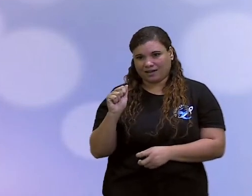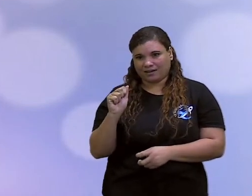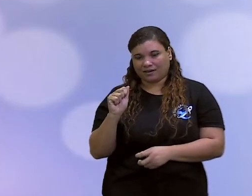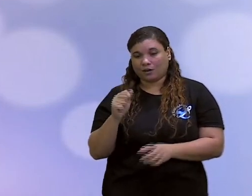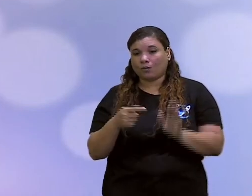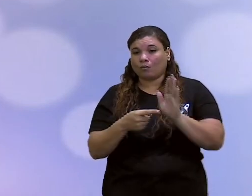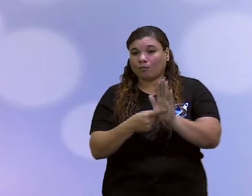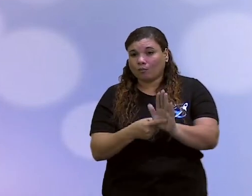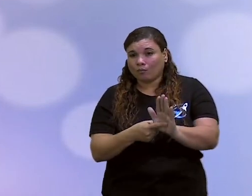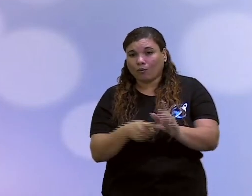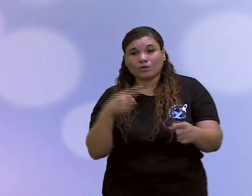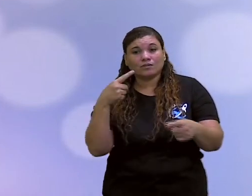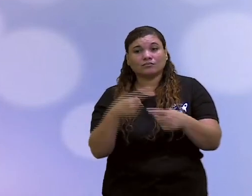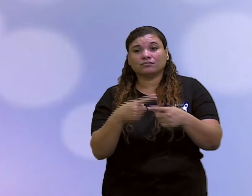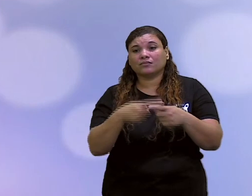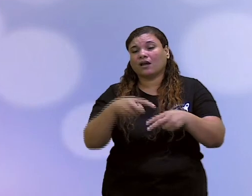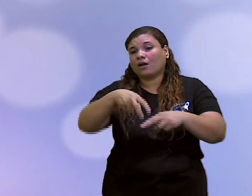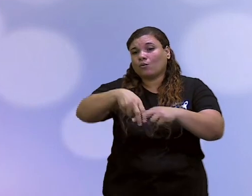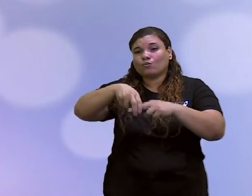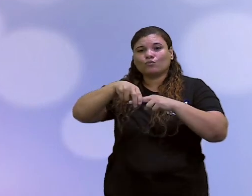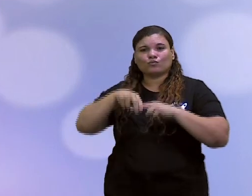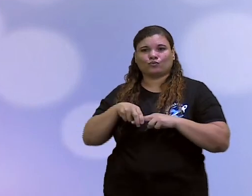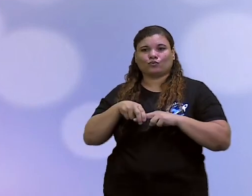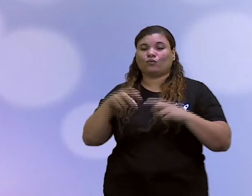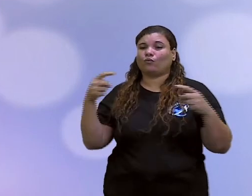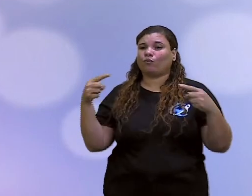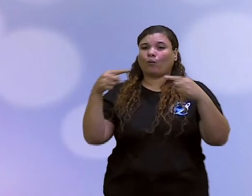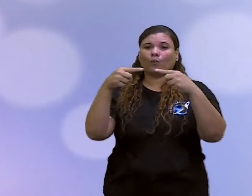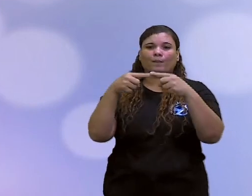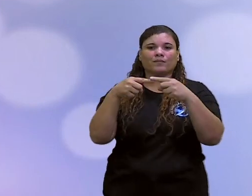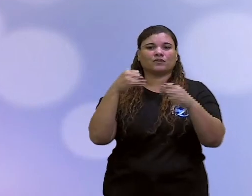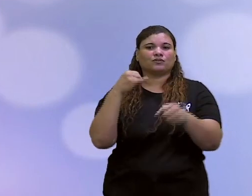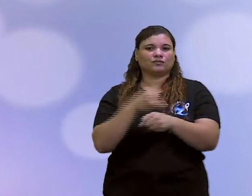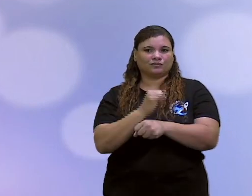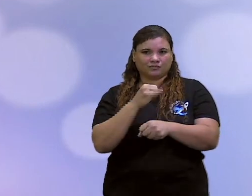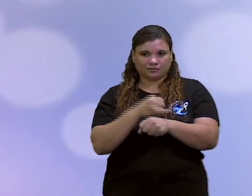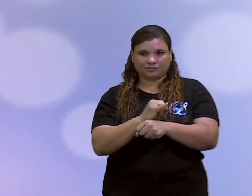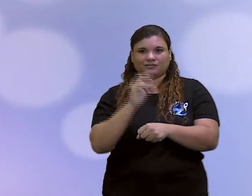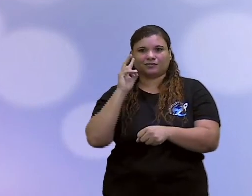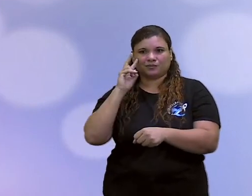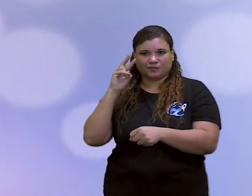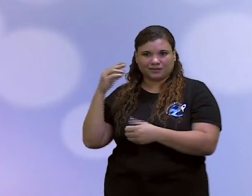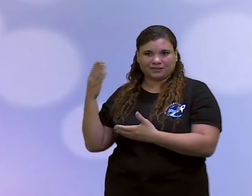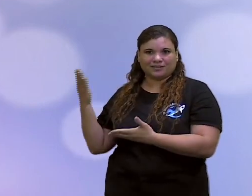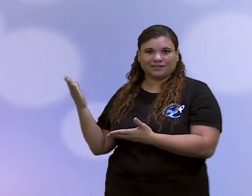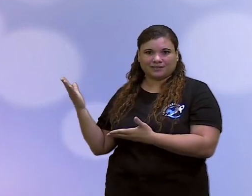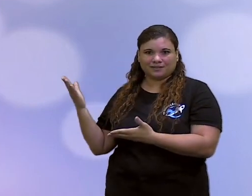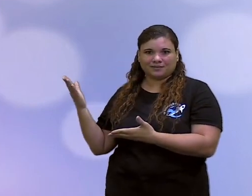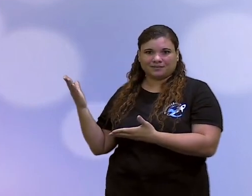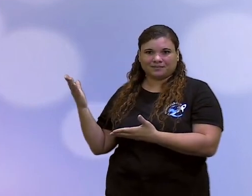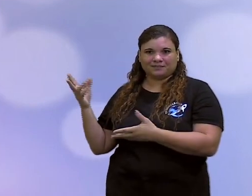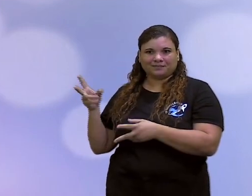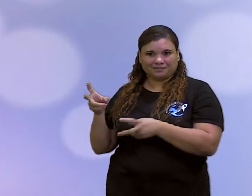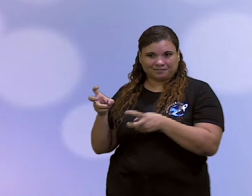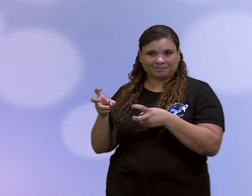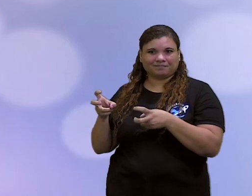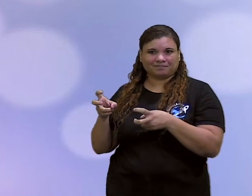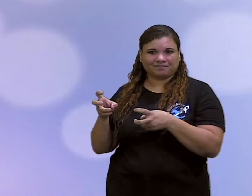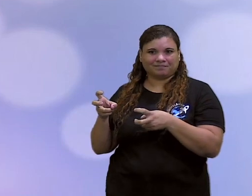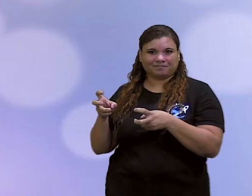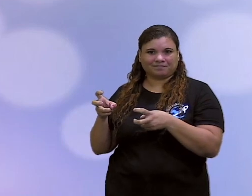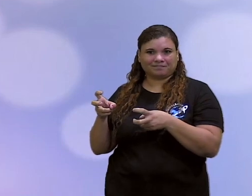A, né? O amanhã, que é de tempo, né? Já a letra B, que é para Belém, né? Que é de lugar. O